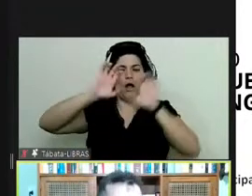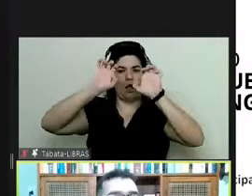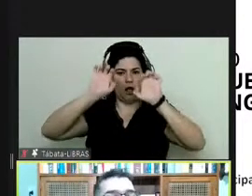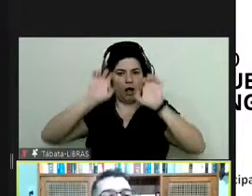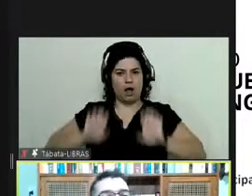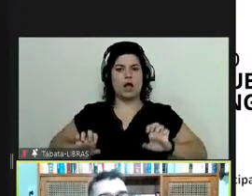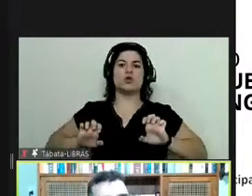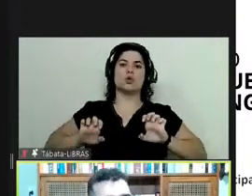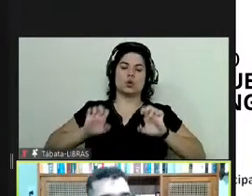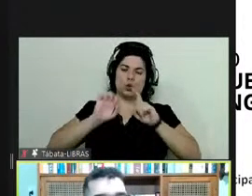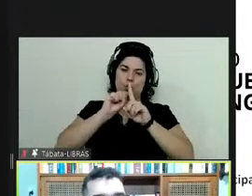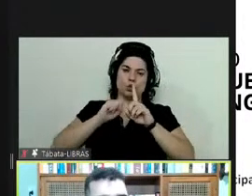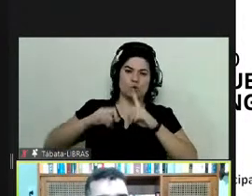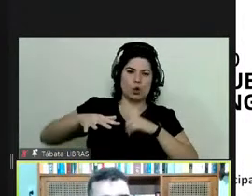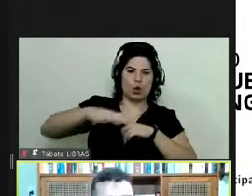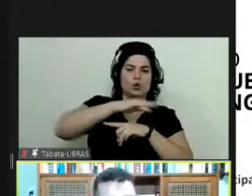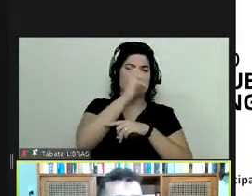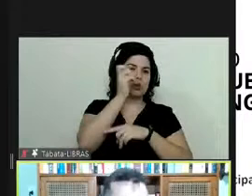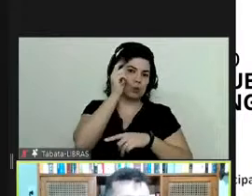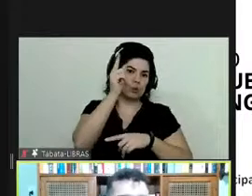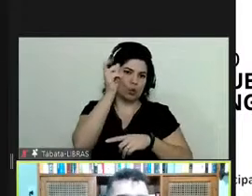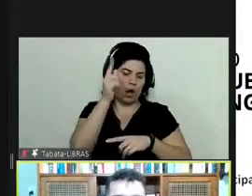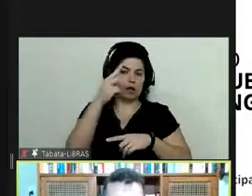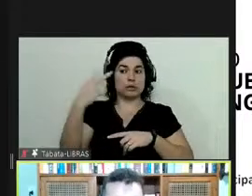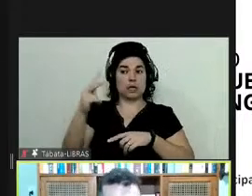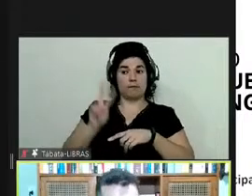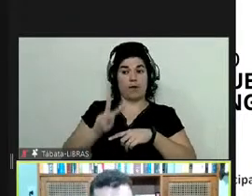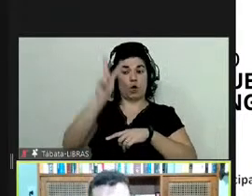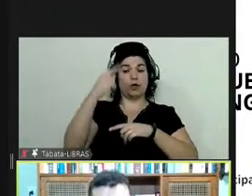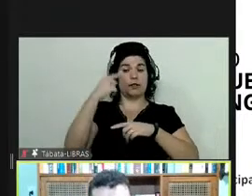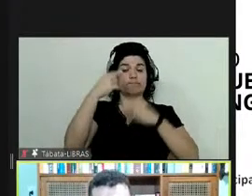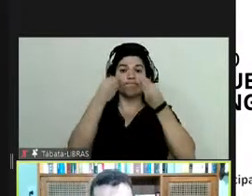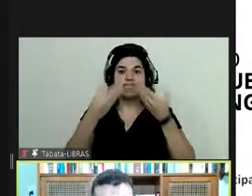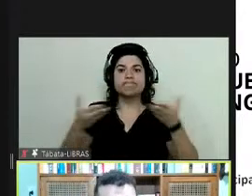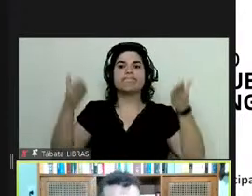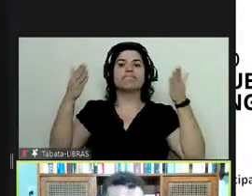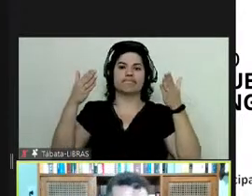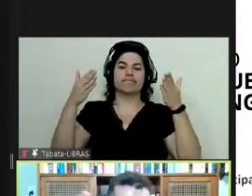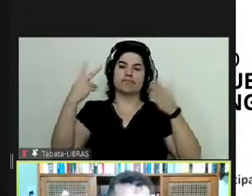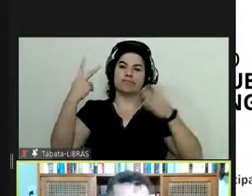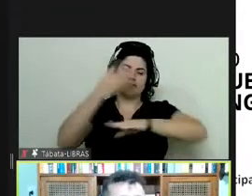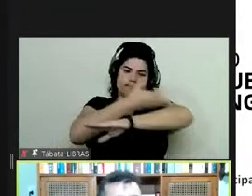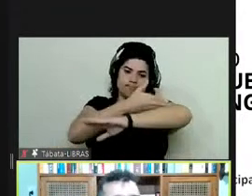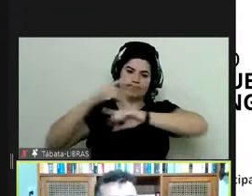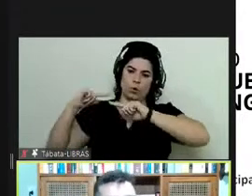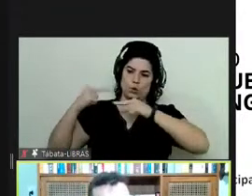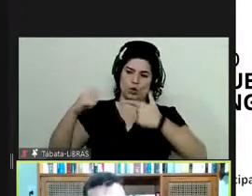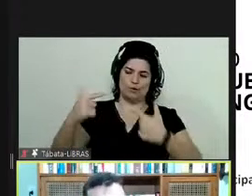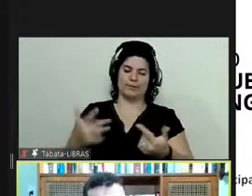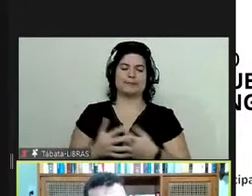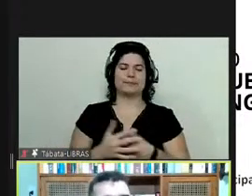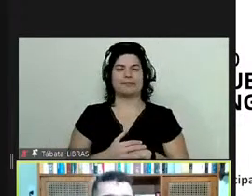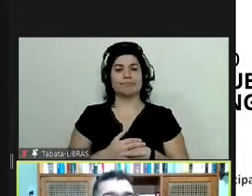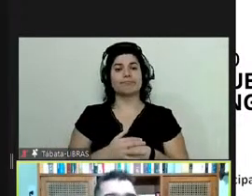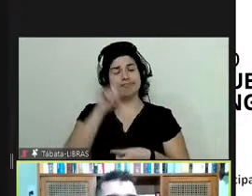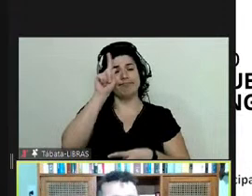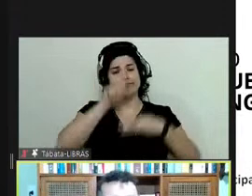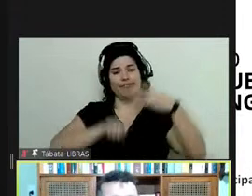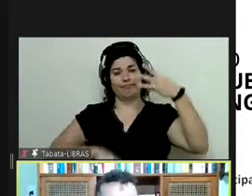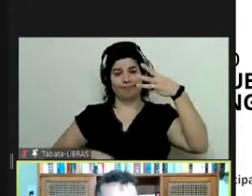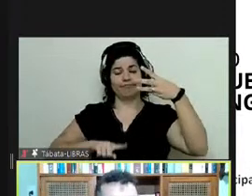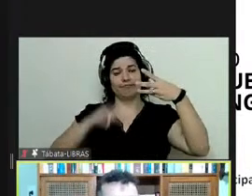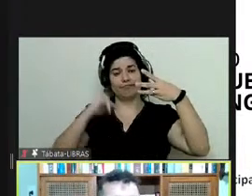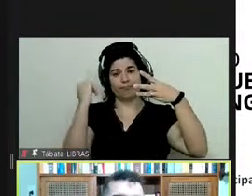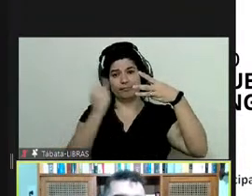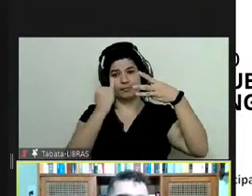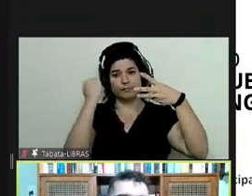ético sociocultural né que vai Expressar e os seus valores as suas tradições perfeito Então essas são homens e assim três dimensões